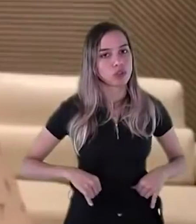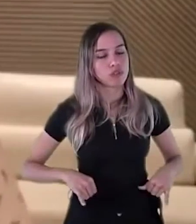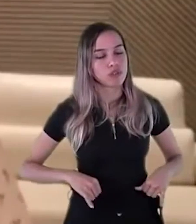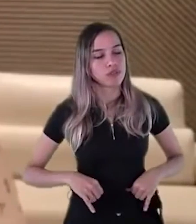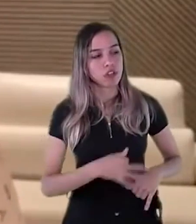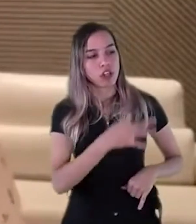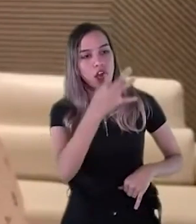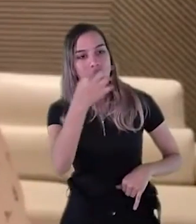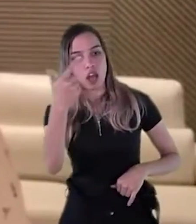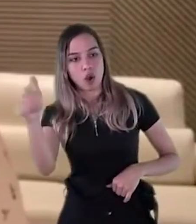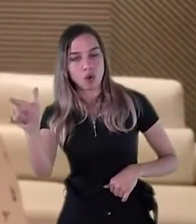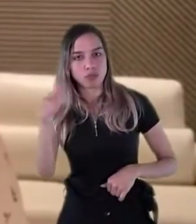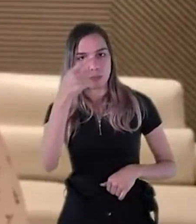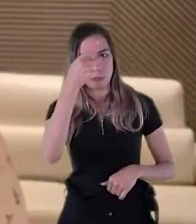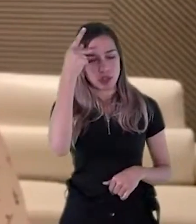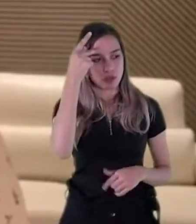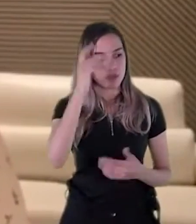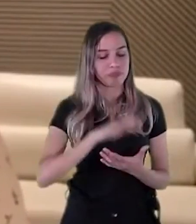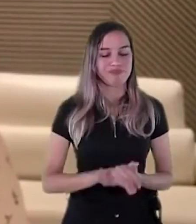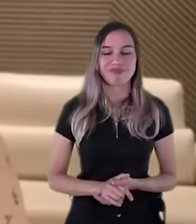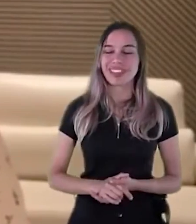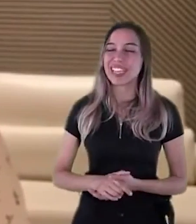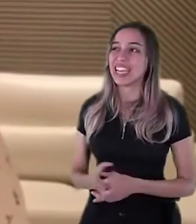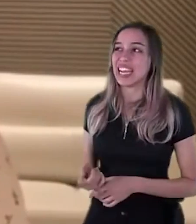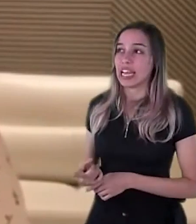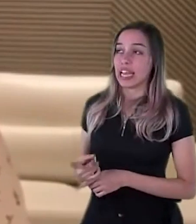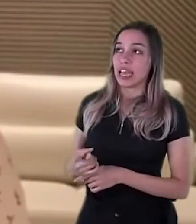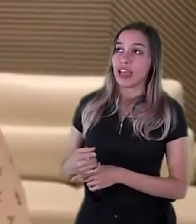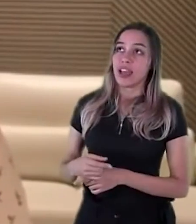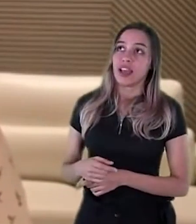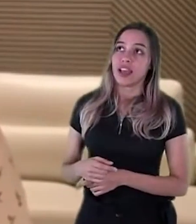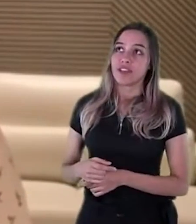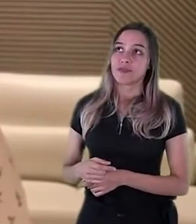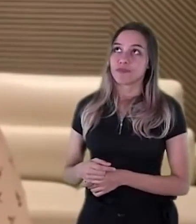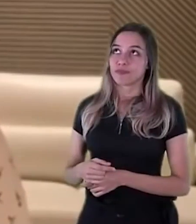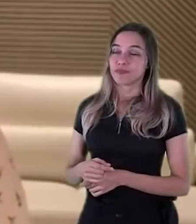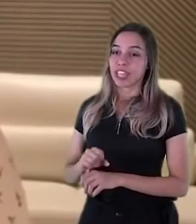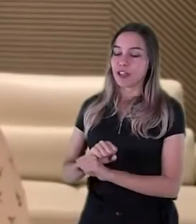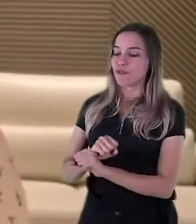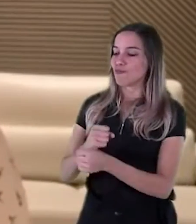Afonso, eu acho que é impossível a gente lidar com a dor dos outros sem o princípio de compaixão.